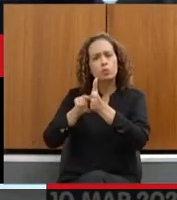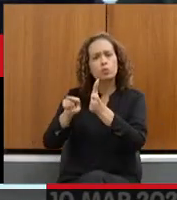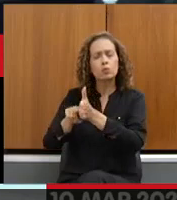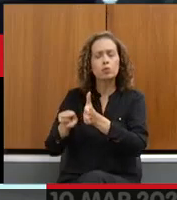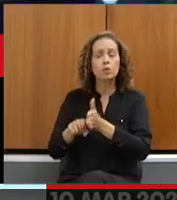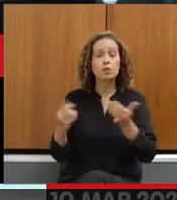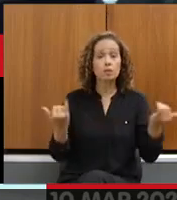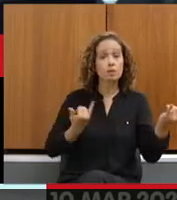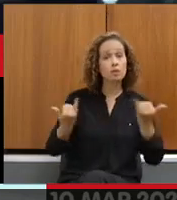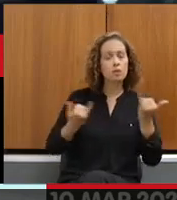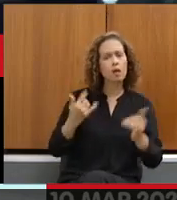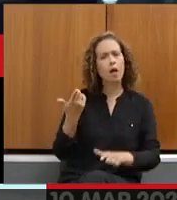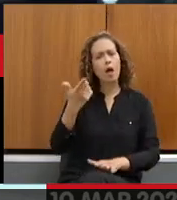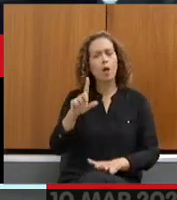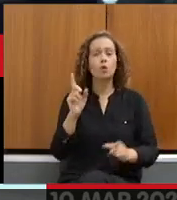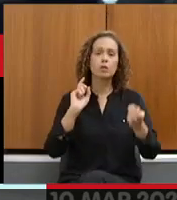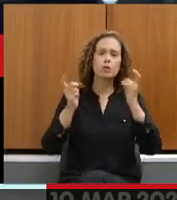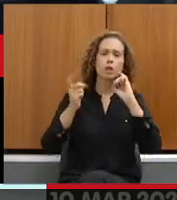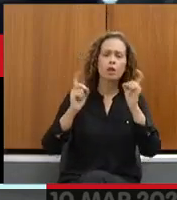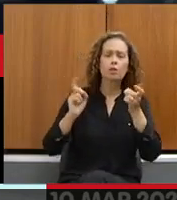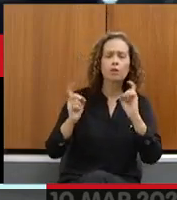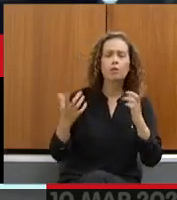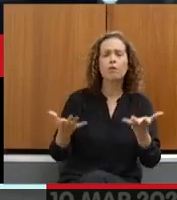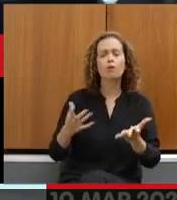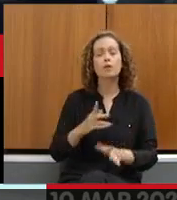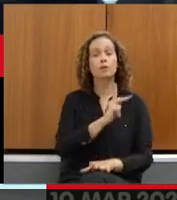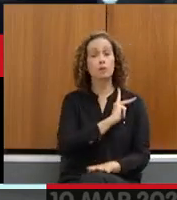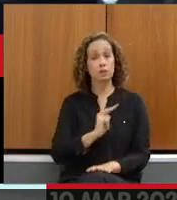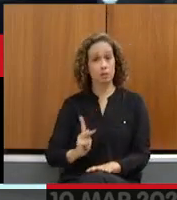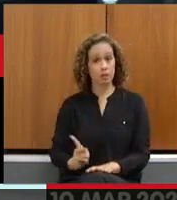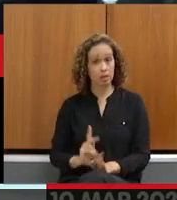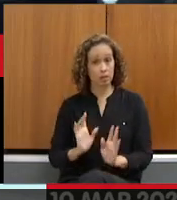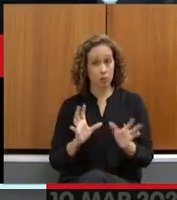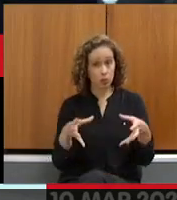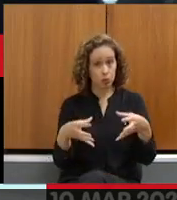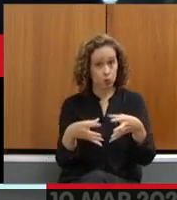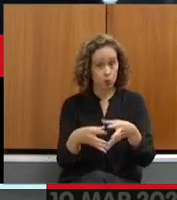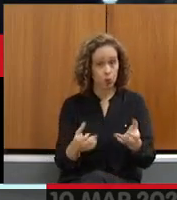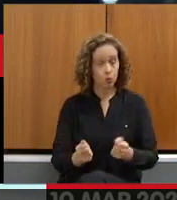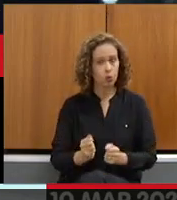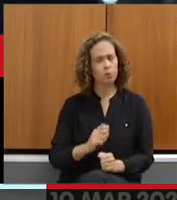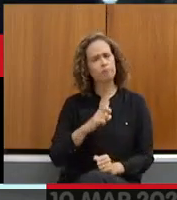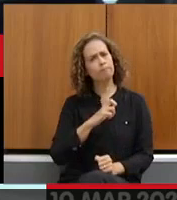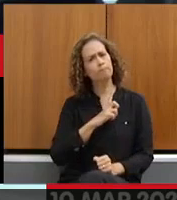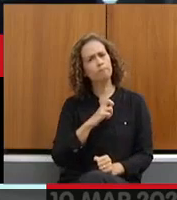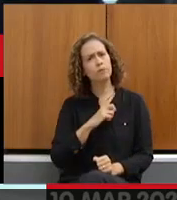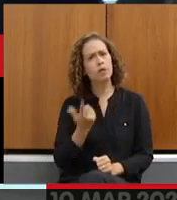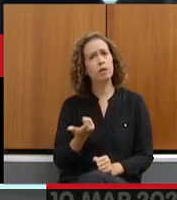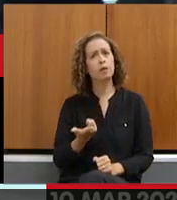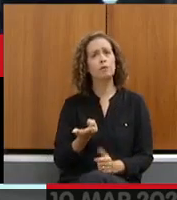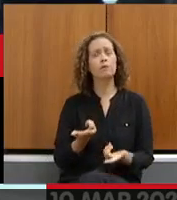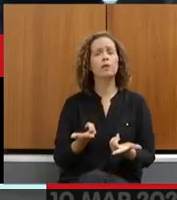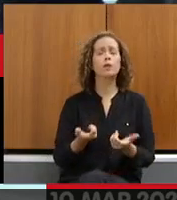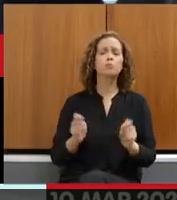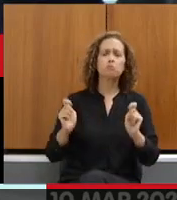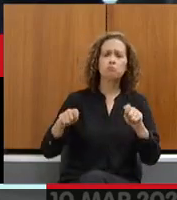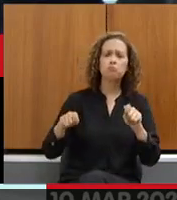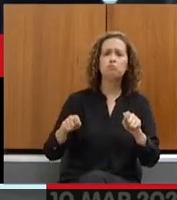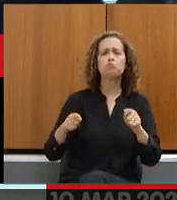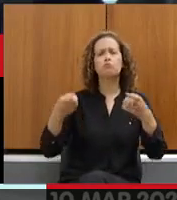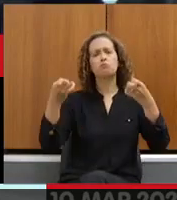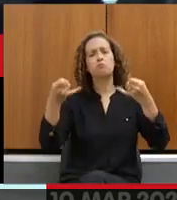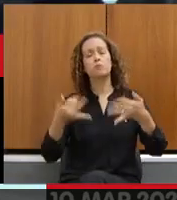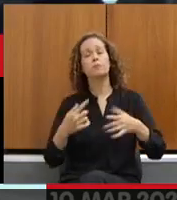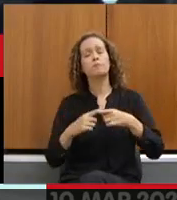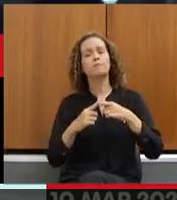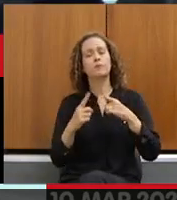disseram que nas outras reuniões as outras sabatinas a presidência da comissão teve o espaço para fazer os mesmo decorrer de